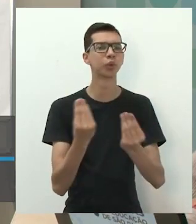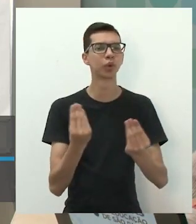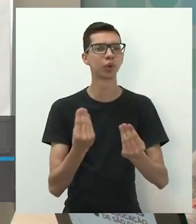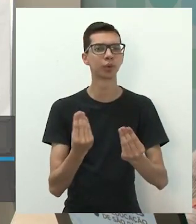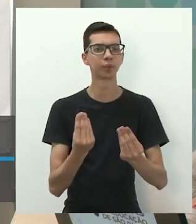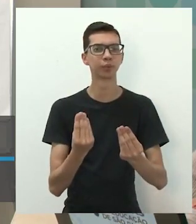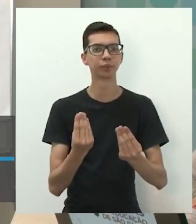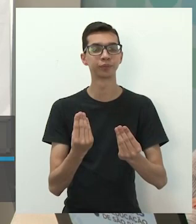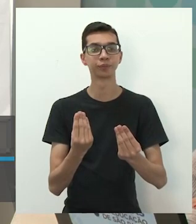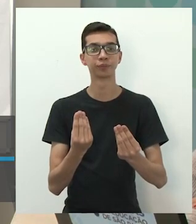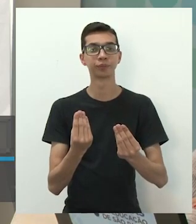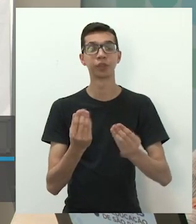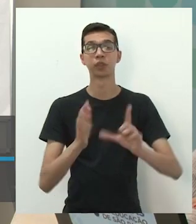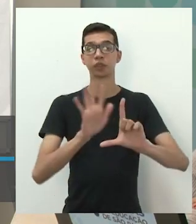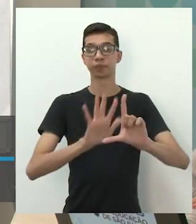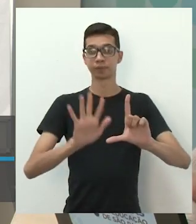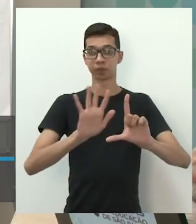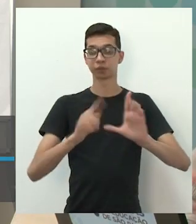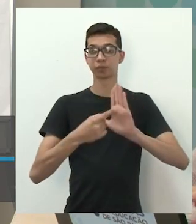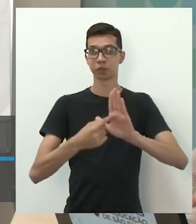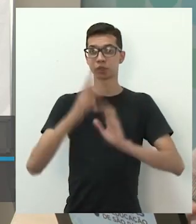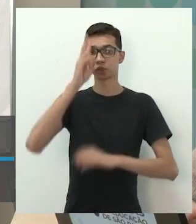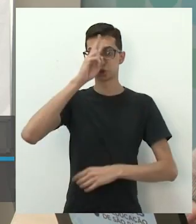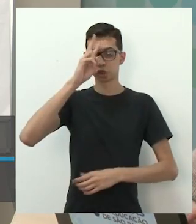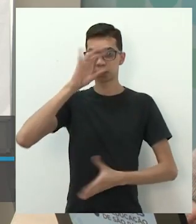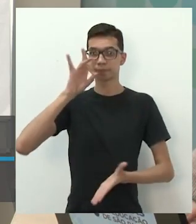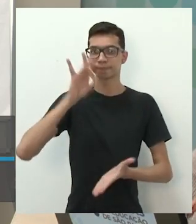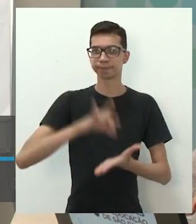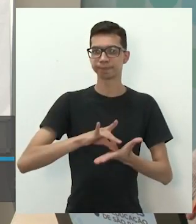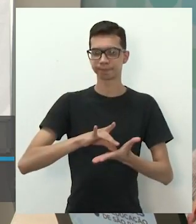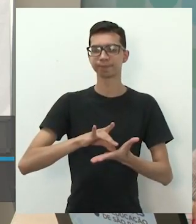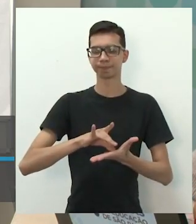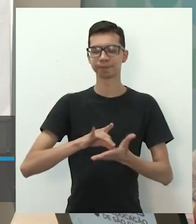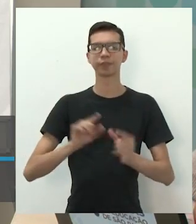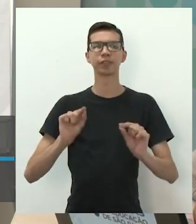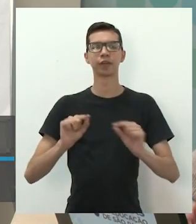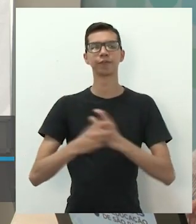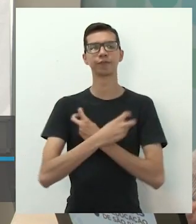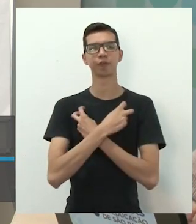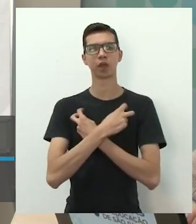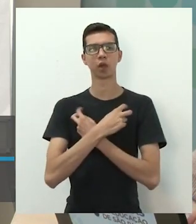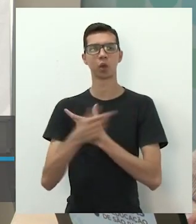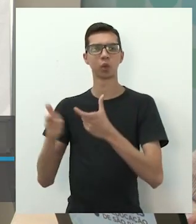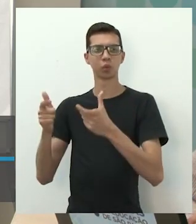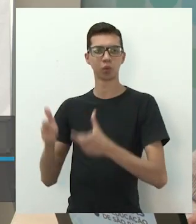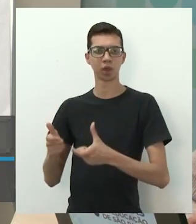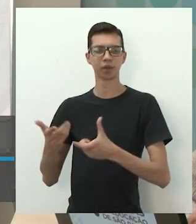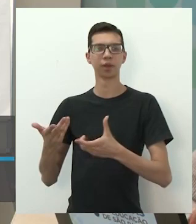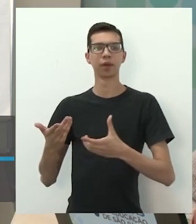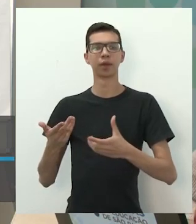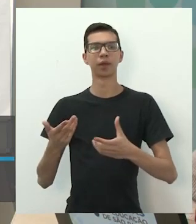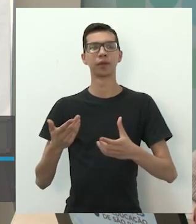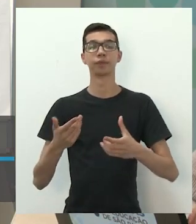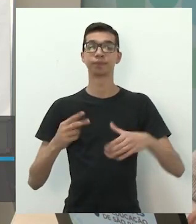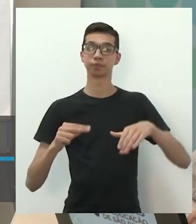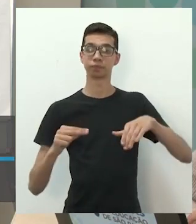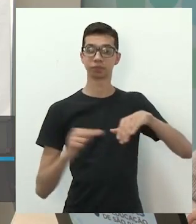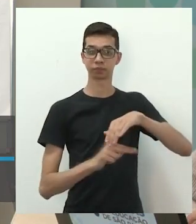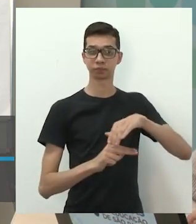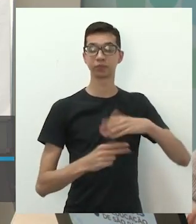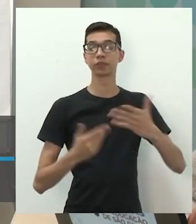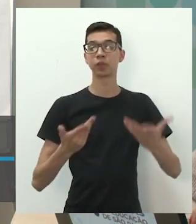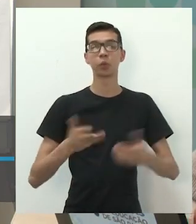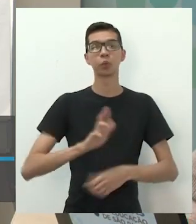a imagem, né, a história real daquele faraó que estava enterrado naquela tumba. Então, não era um personagem inventado naquele